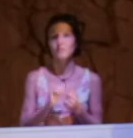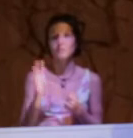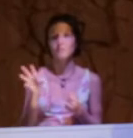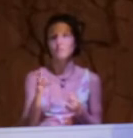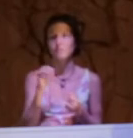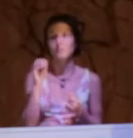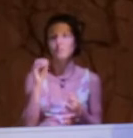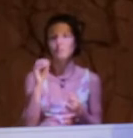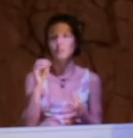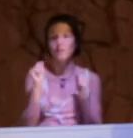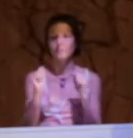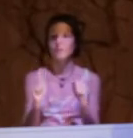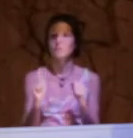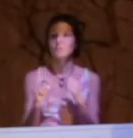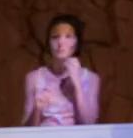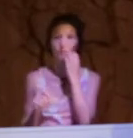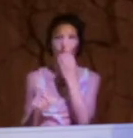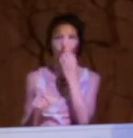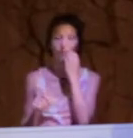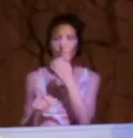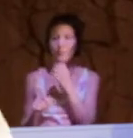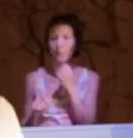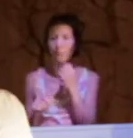Circular entre vocês? Pode pegar aqui. Vocês podem folhear.